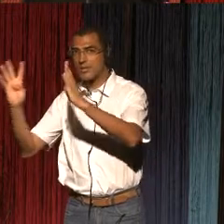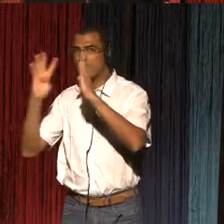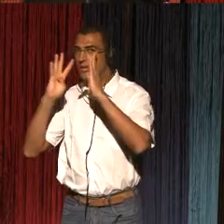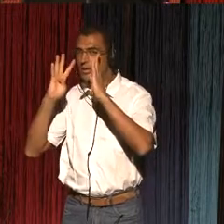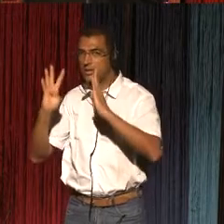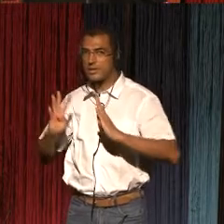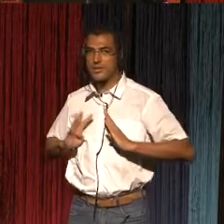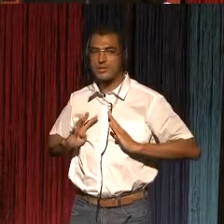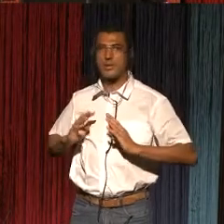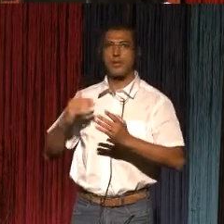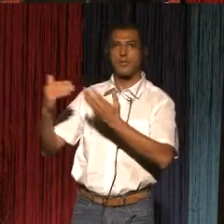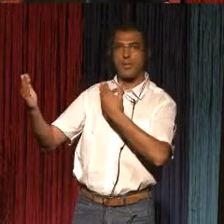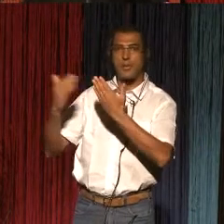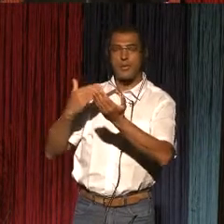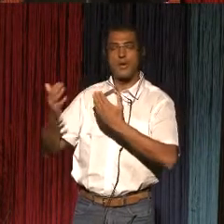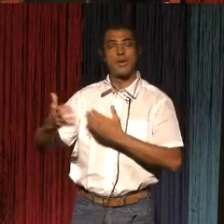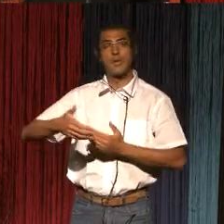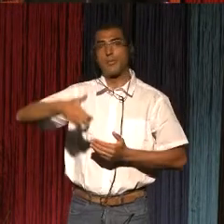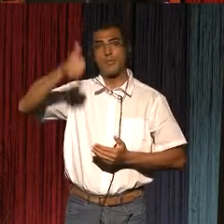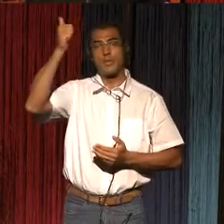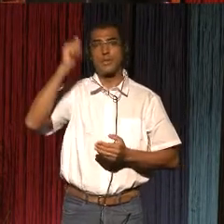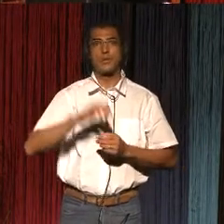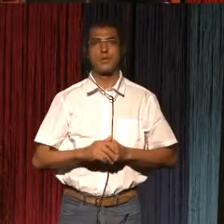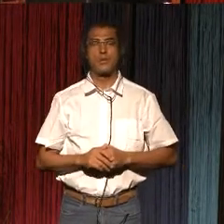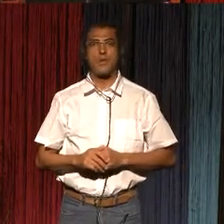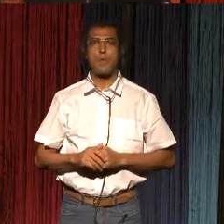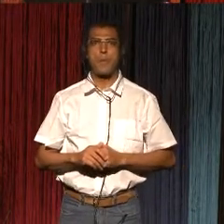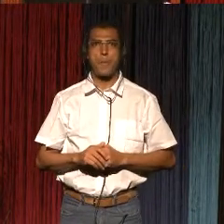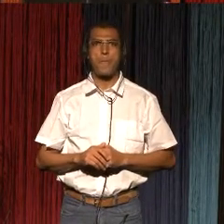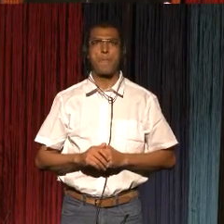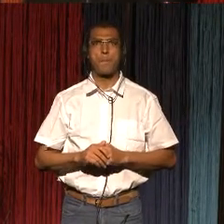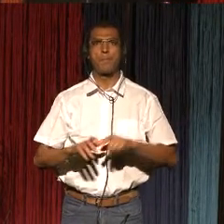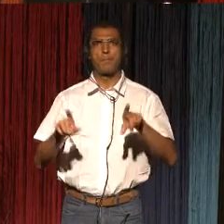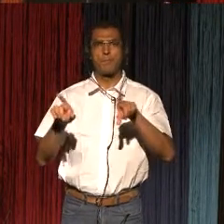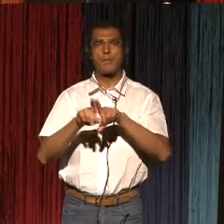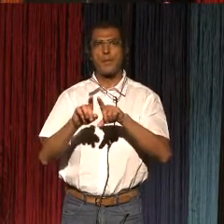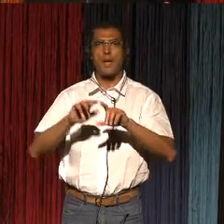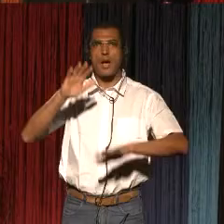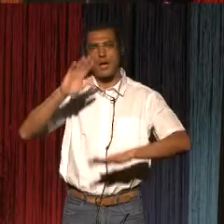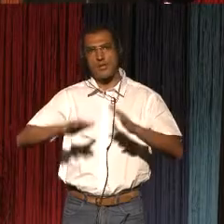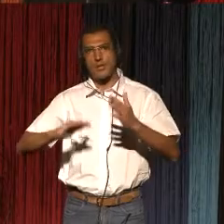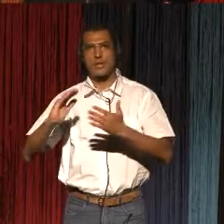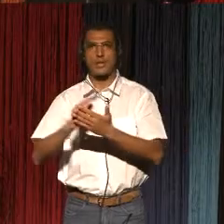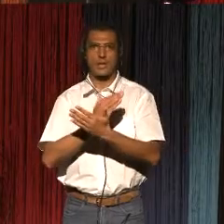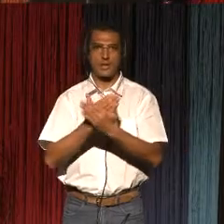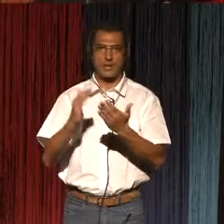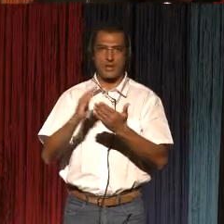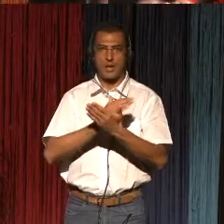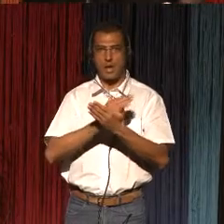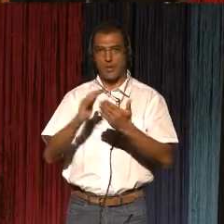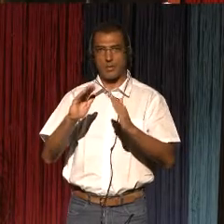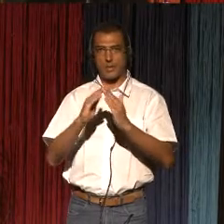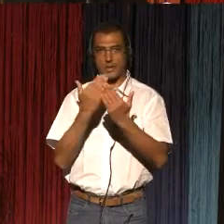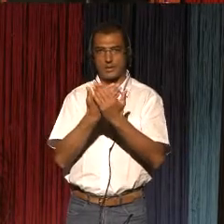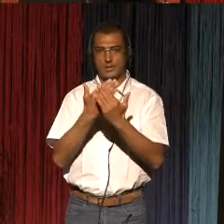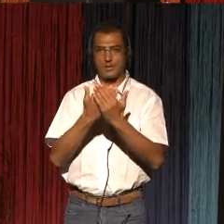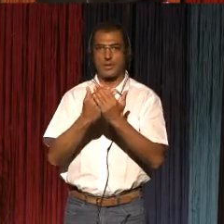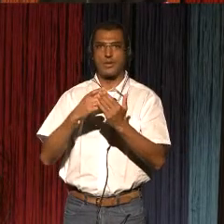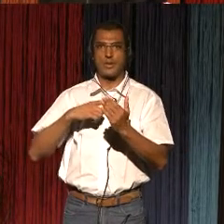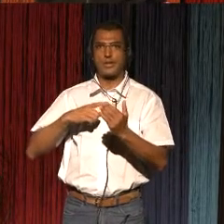bom resultado. Resultados também de programas de escolas promissoras são melhores que os treinamentos